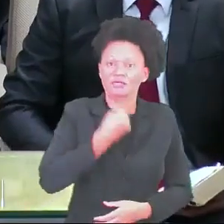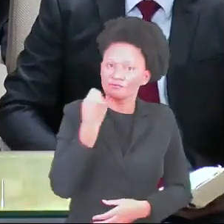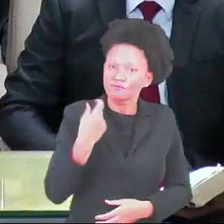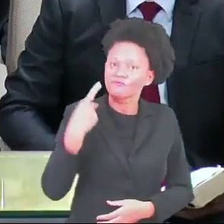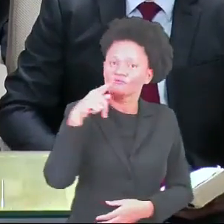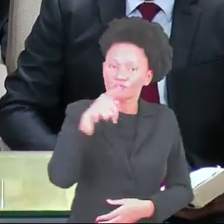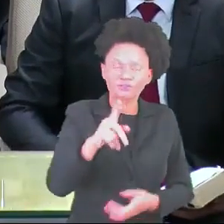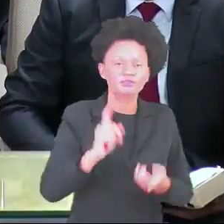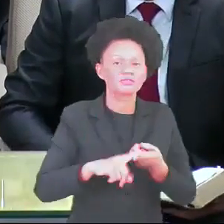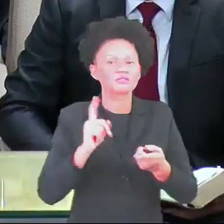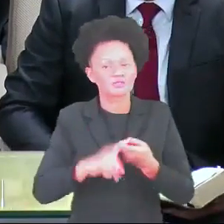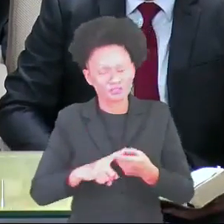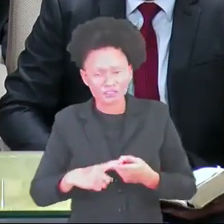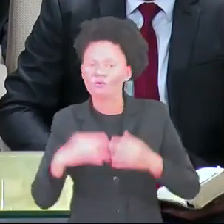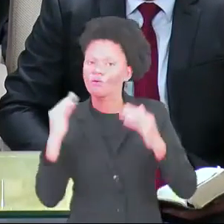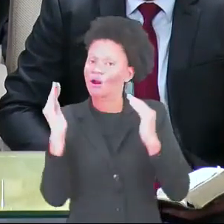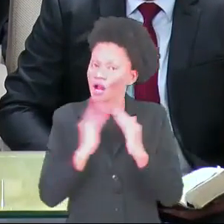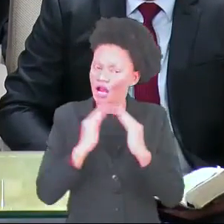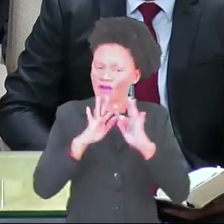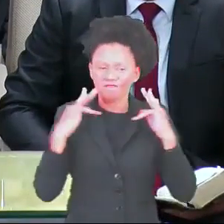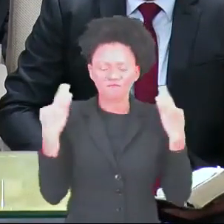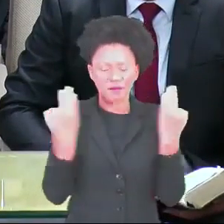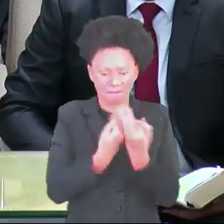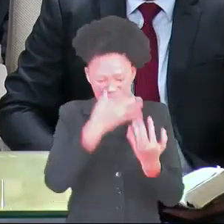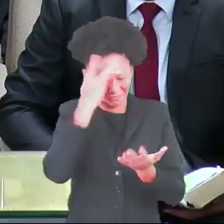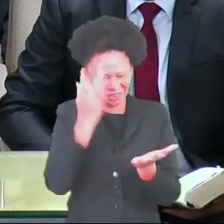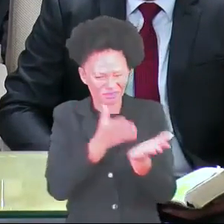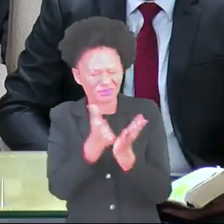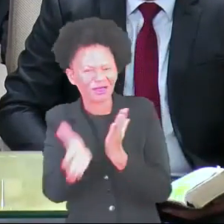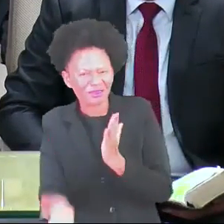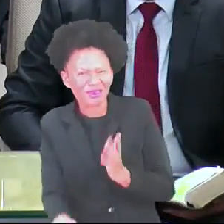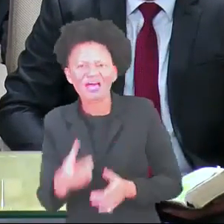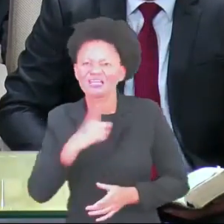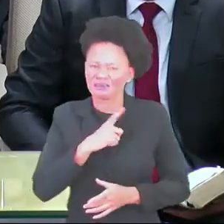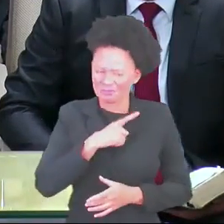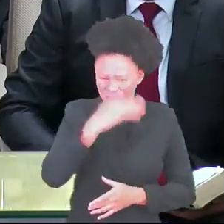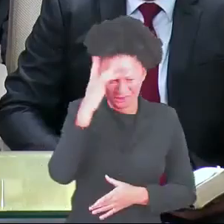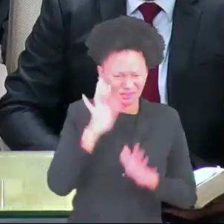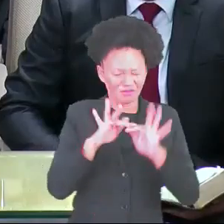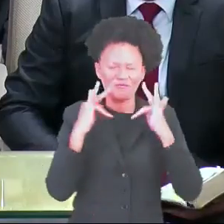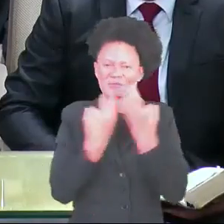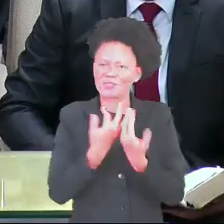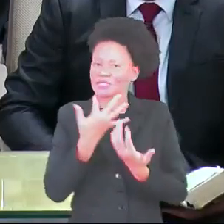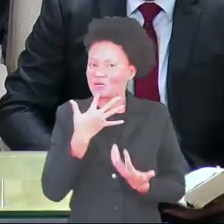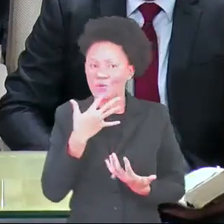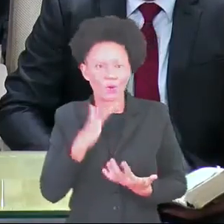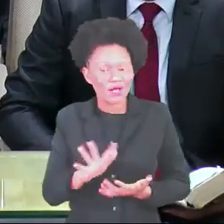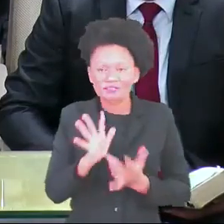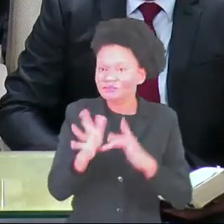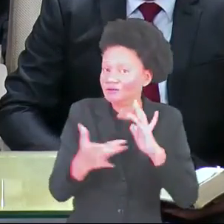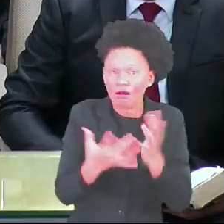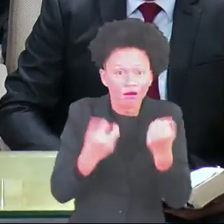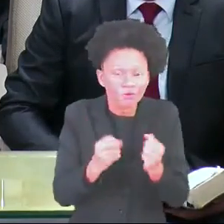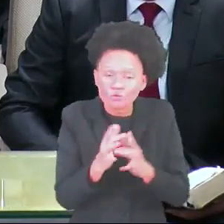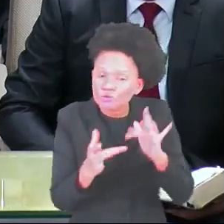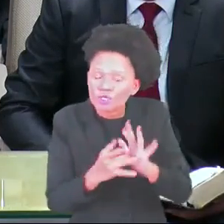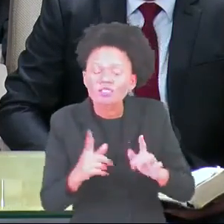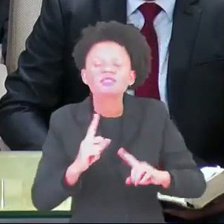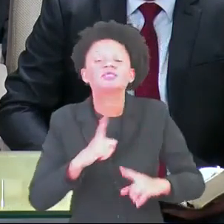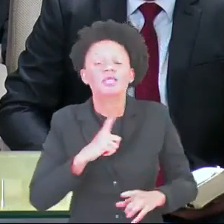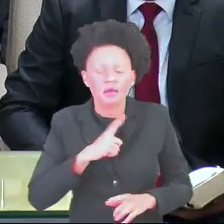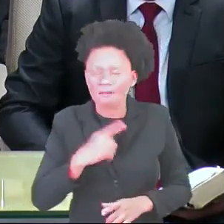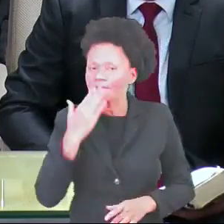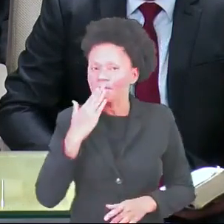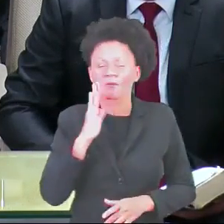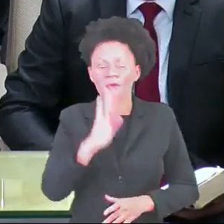sua casa. Tem gente lá que está desviado. Tem gente lá que não conhece a Jesus. Tem uma promessa aqui para você.